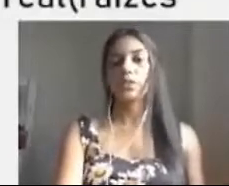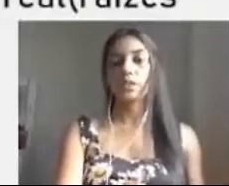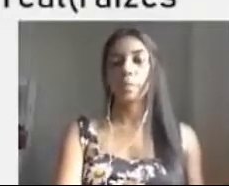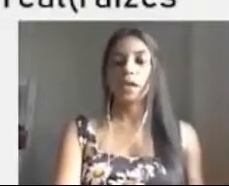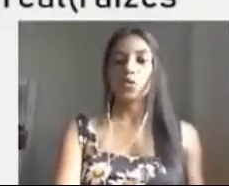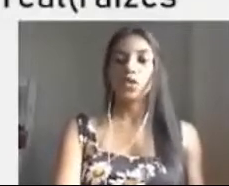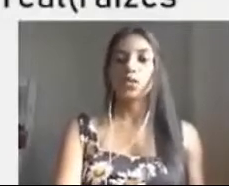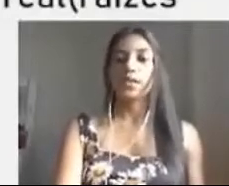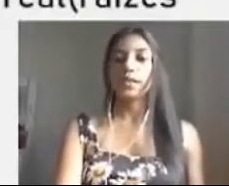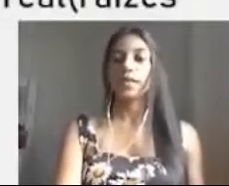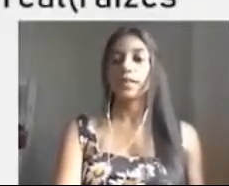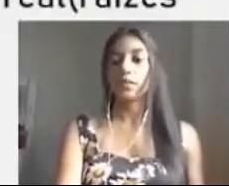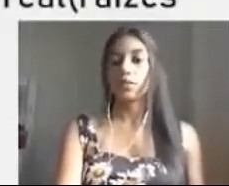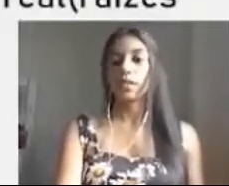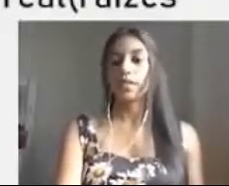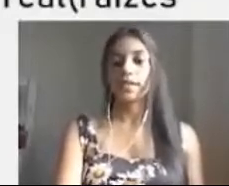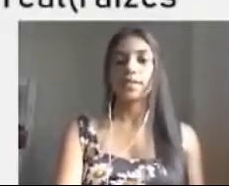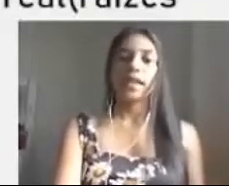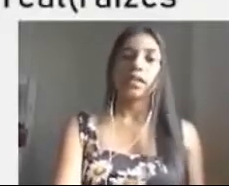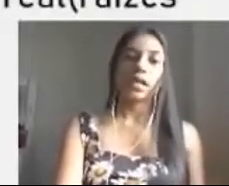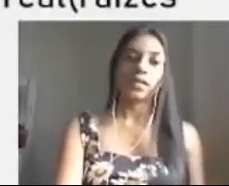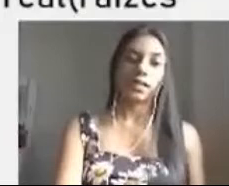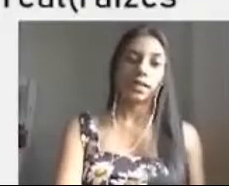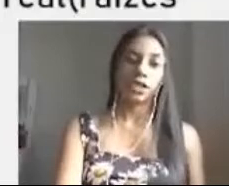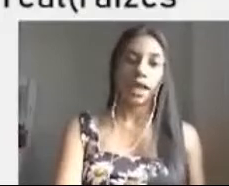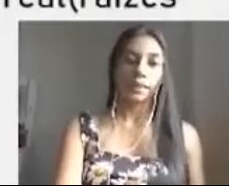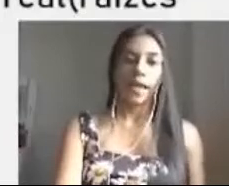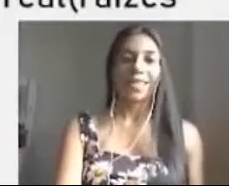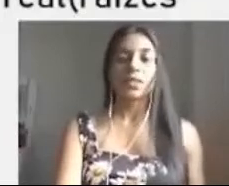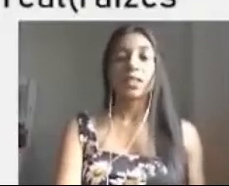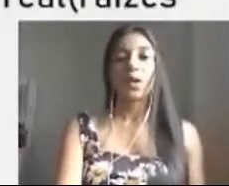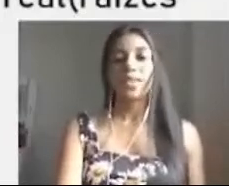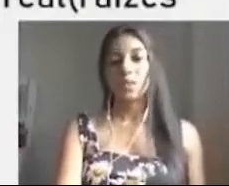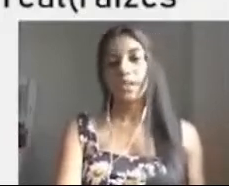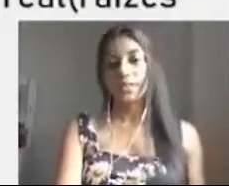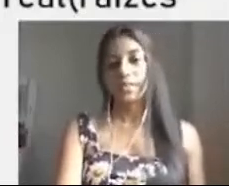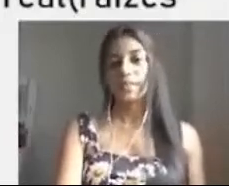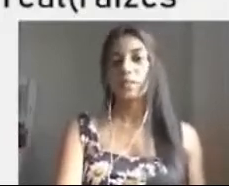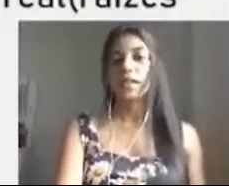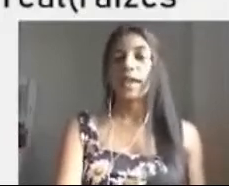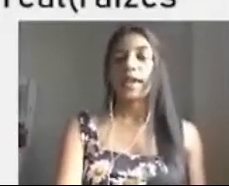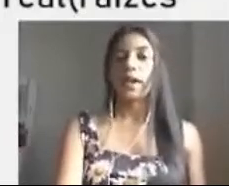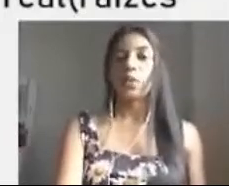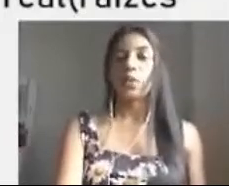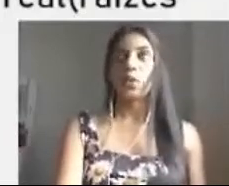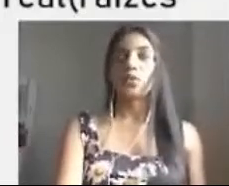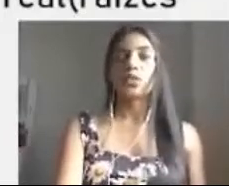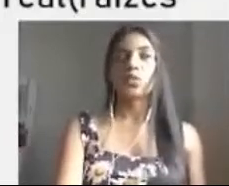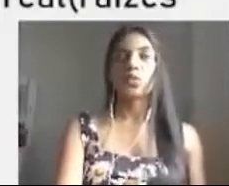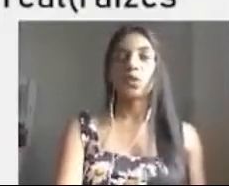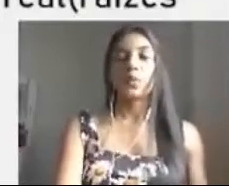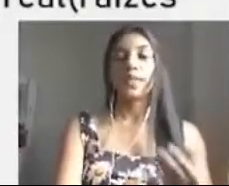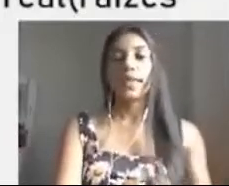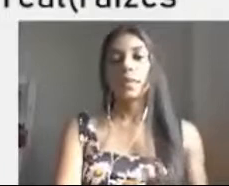ímpar de 180. O segundo seria determinar as assíntotas do lugar das raízes, que no caso é essa linha tracejada. A assíntota não é o mesmo que o lugar das raízes. A assíntota é como se